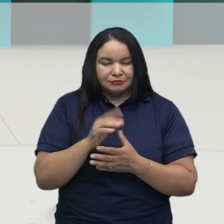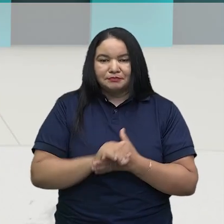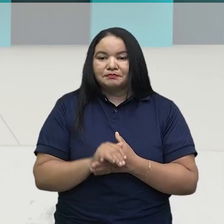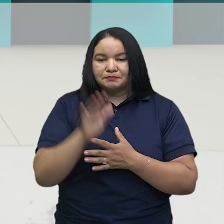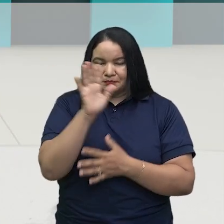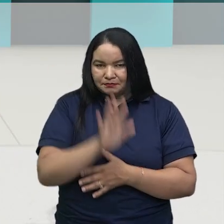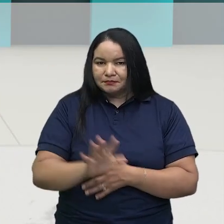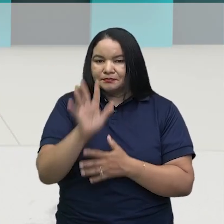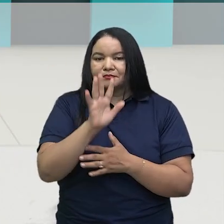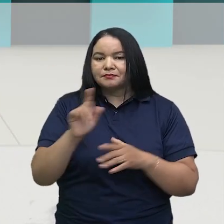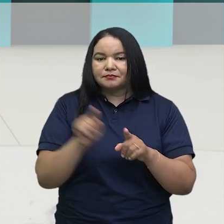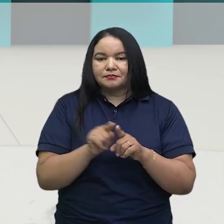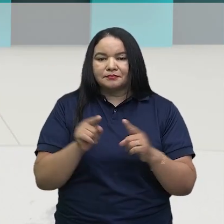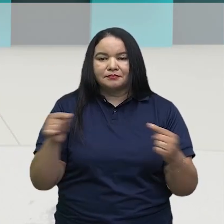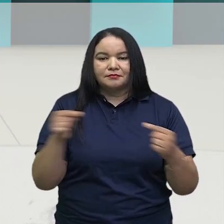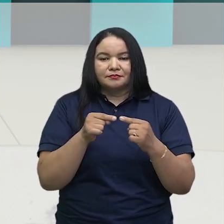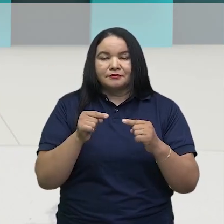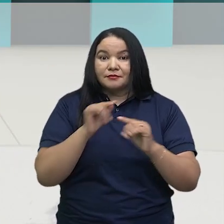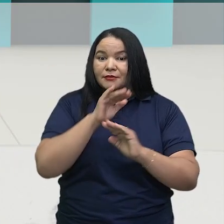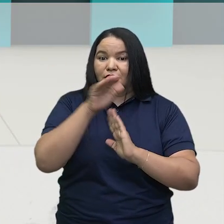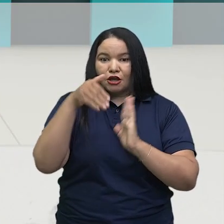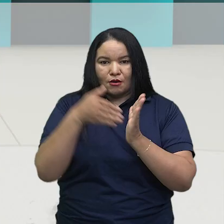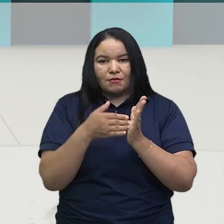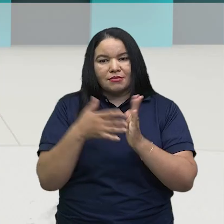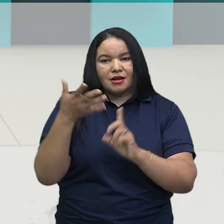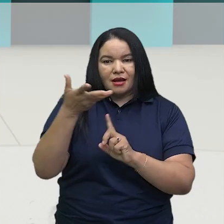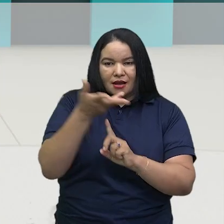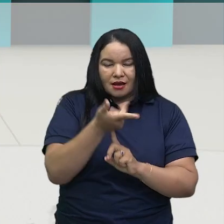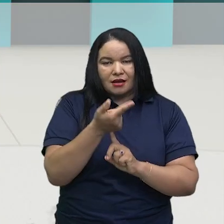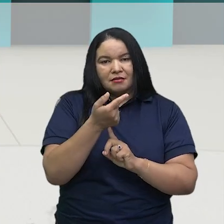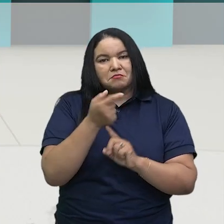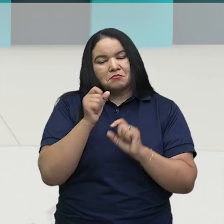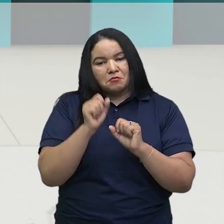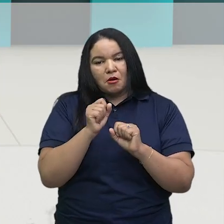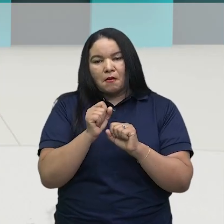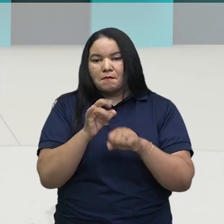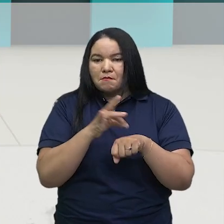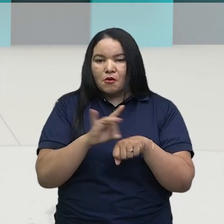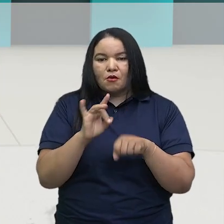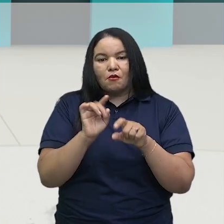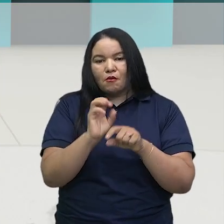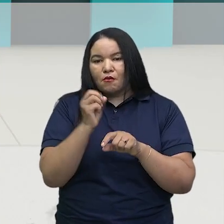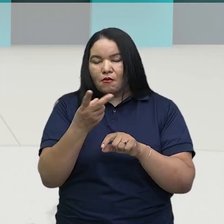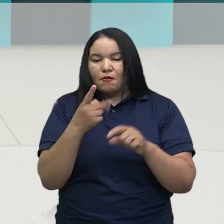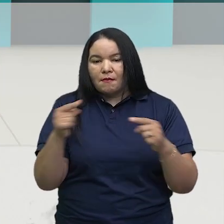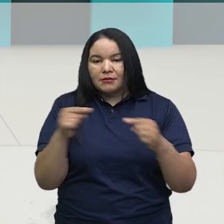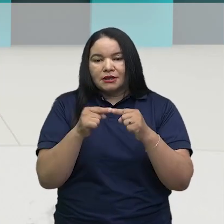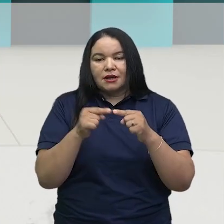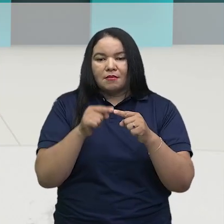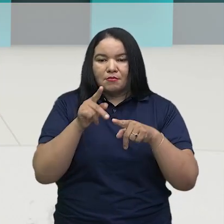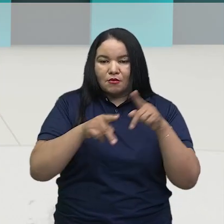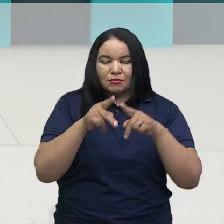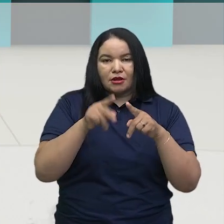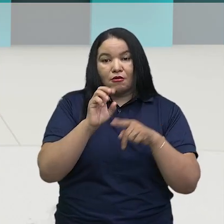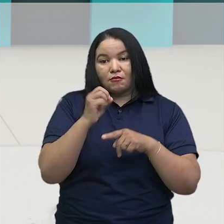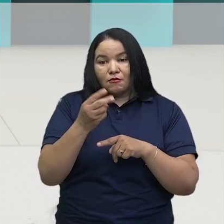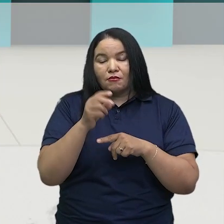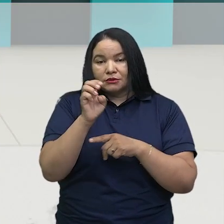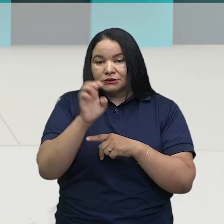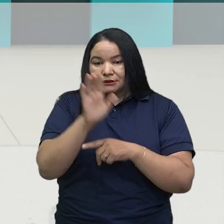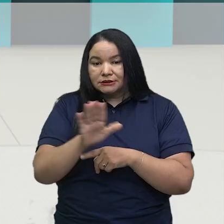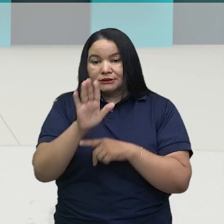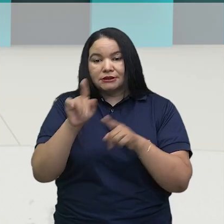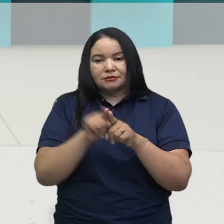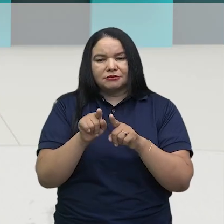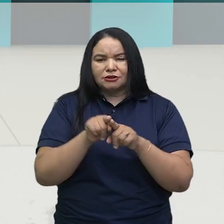nacional, que vão ser todas as obras de arte pura ou aplicadas, popular ou eruditas, nacional ou